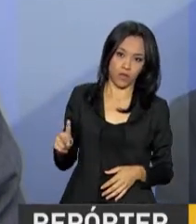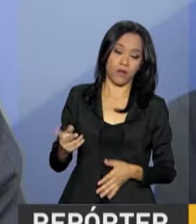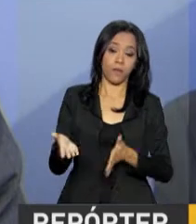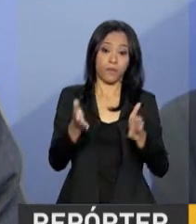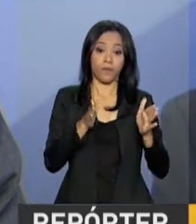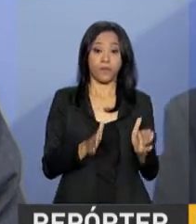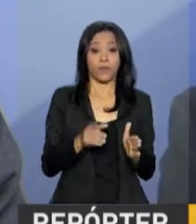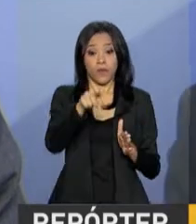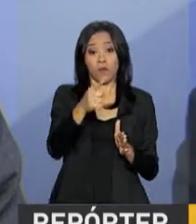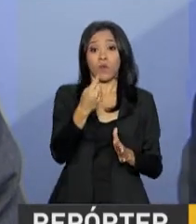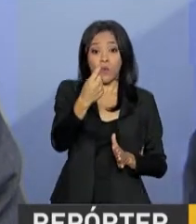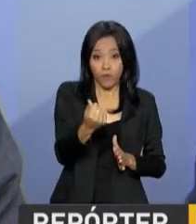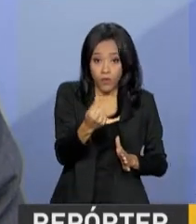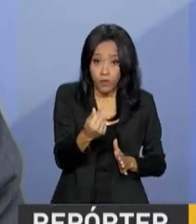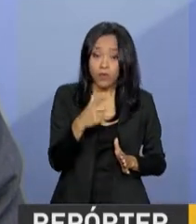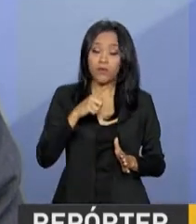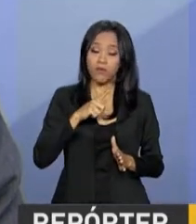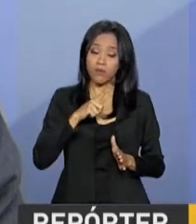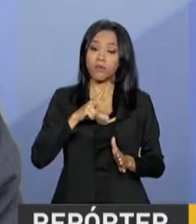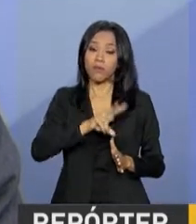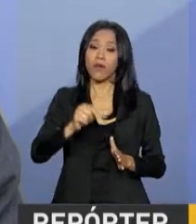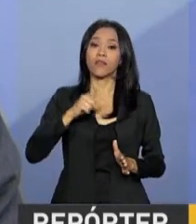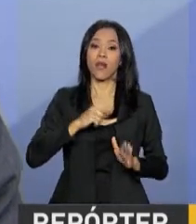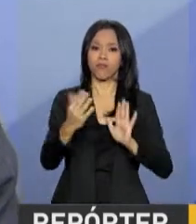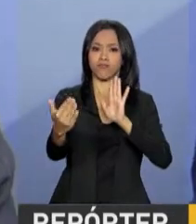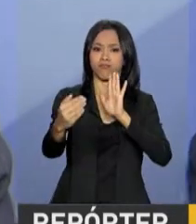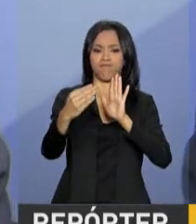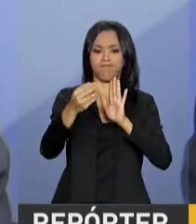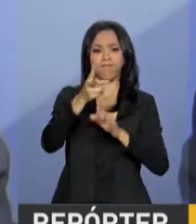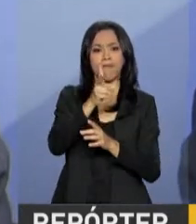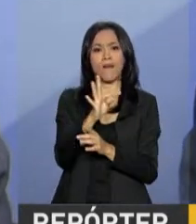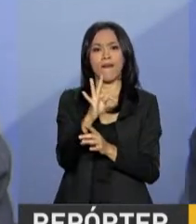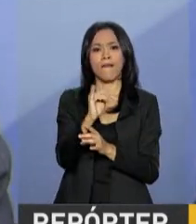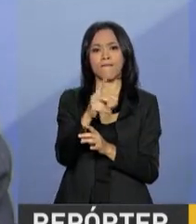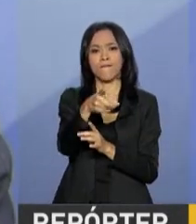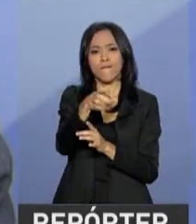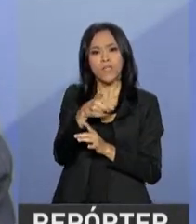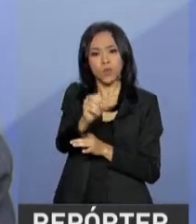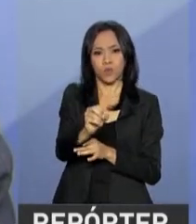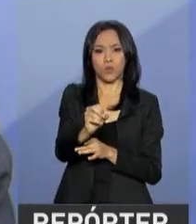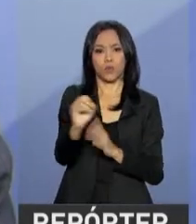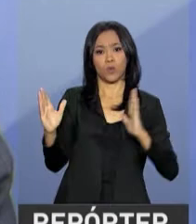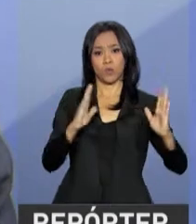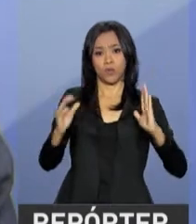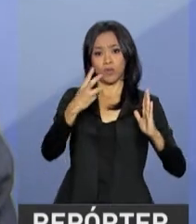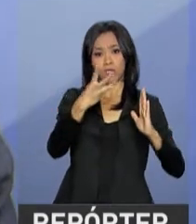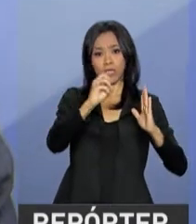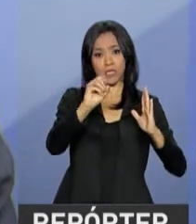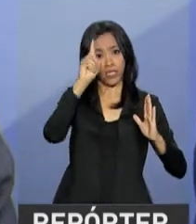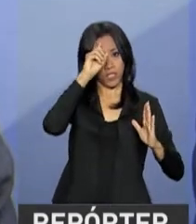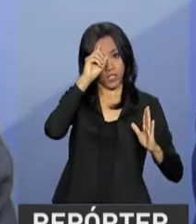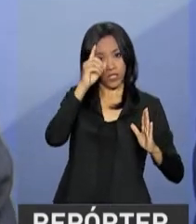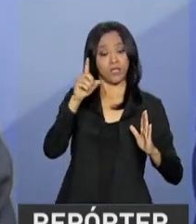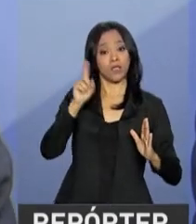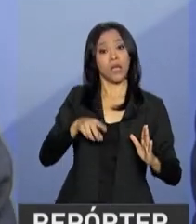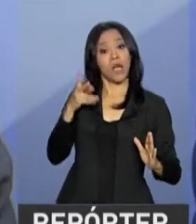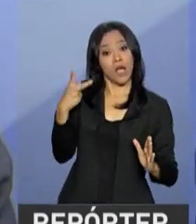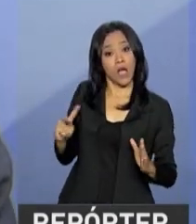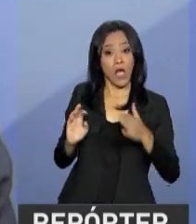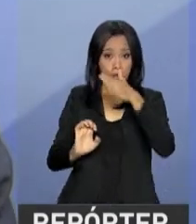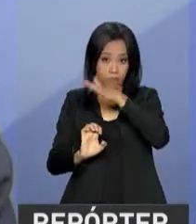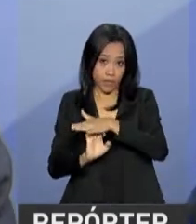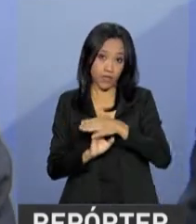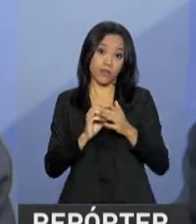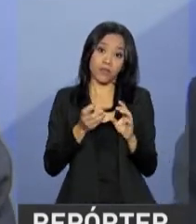fixo nesse patamar que foi definido pela Petrobras por 30 dias. Petrobras está oferecendo os primeiros